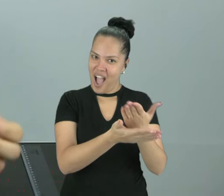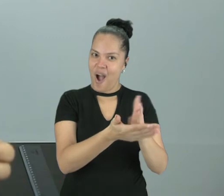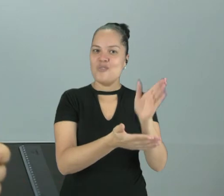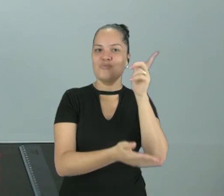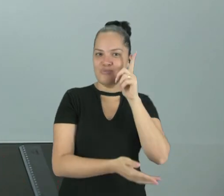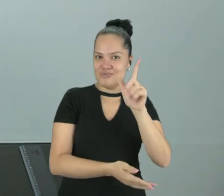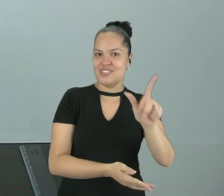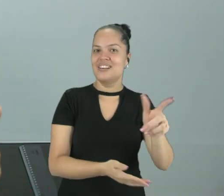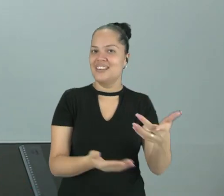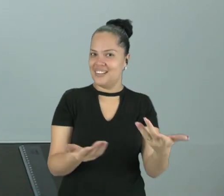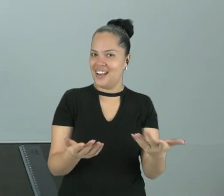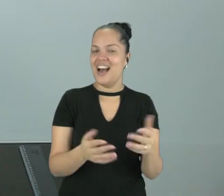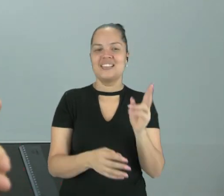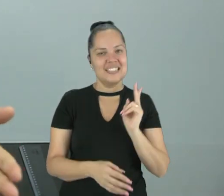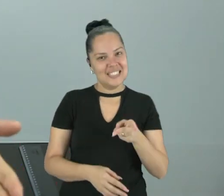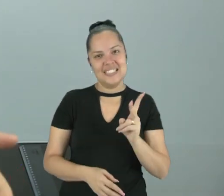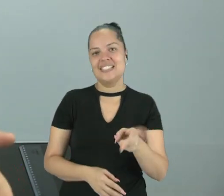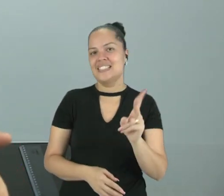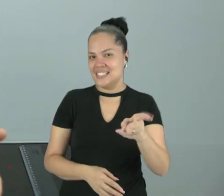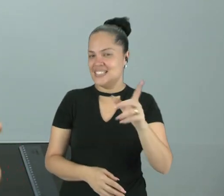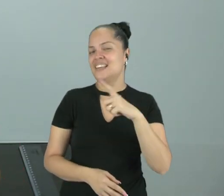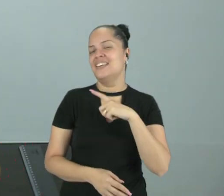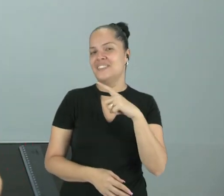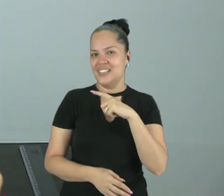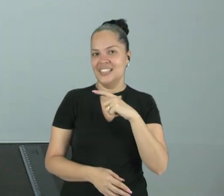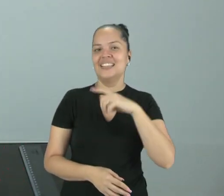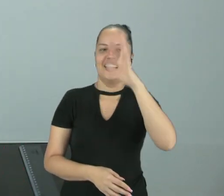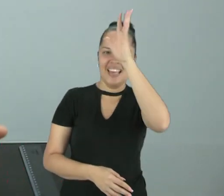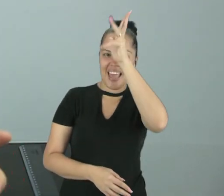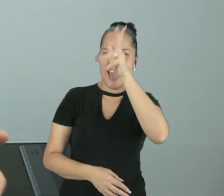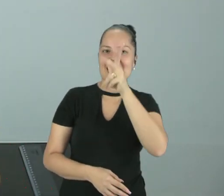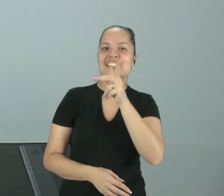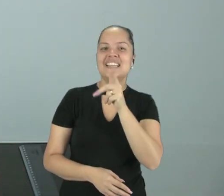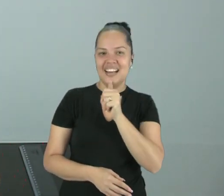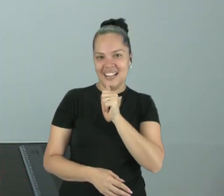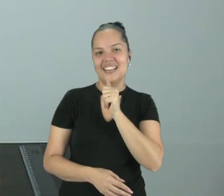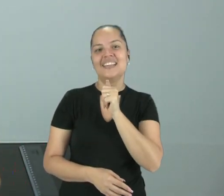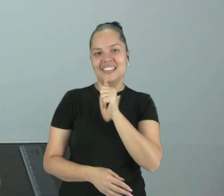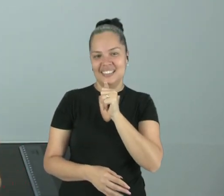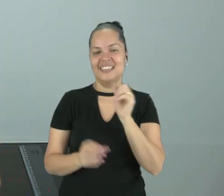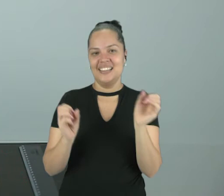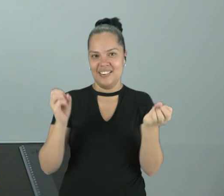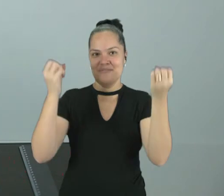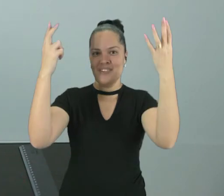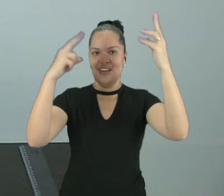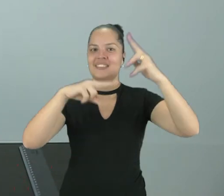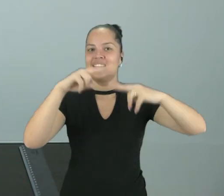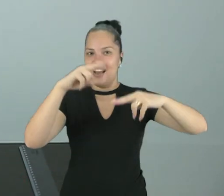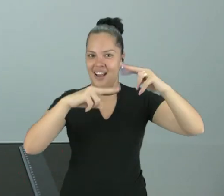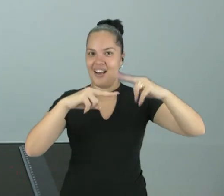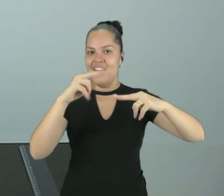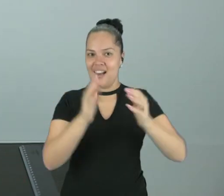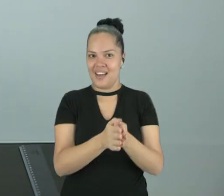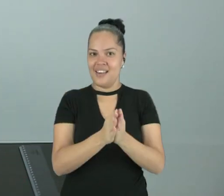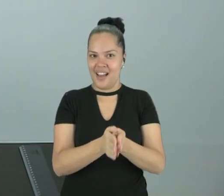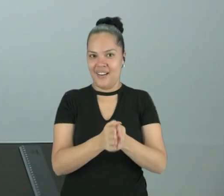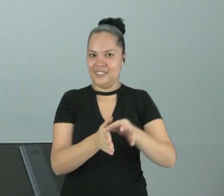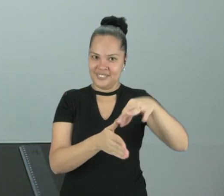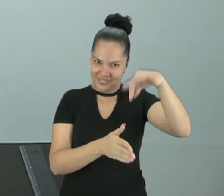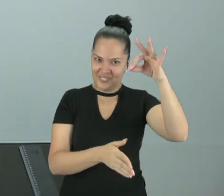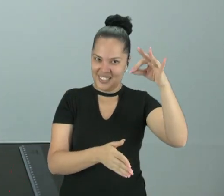outras coisas também mas a Galinhas e tem nos nossos arraiais como bingo Ok